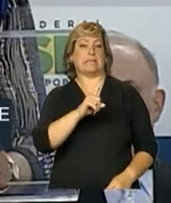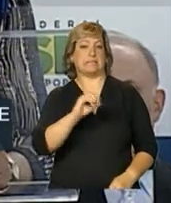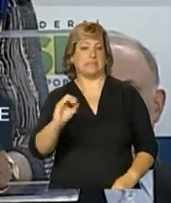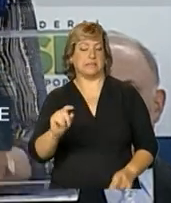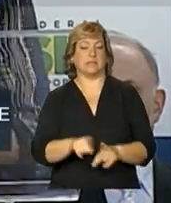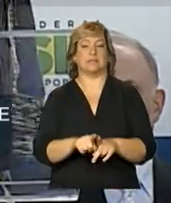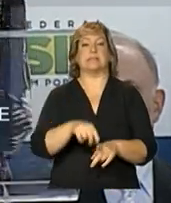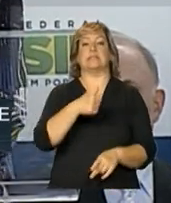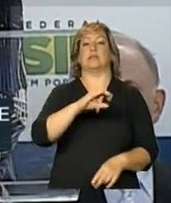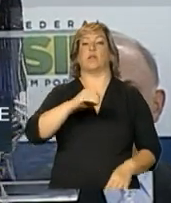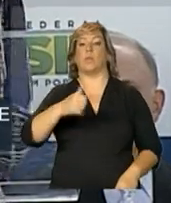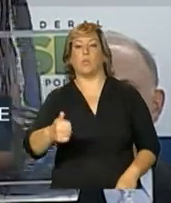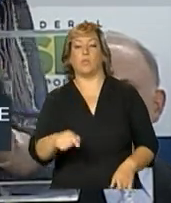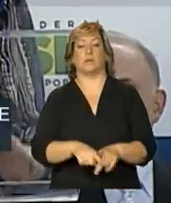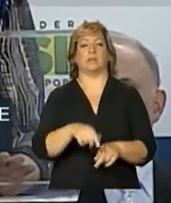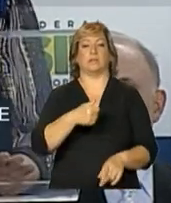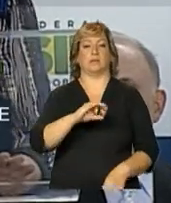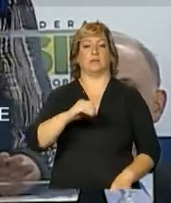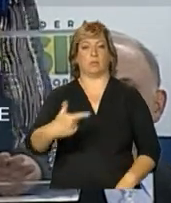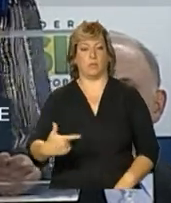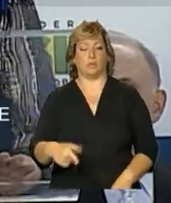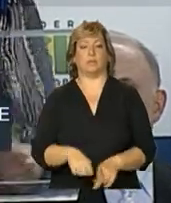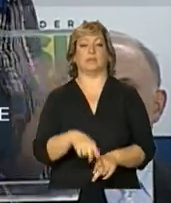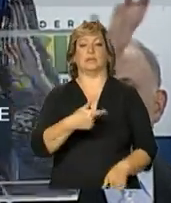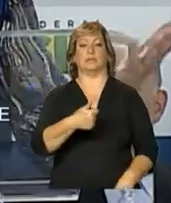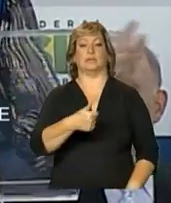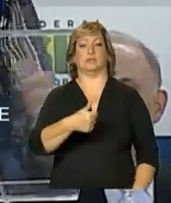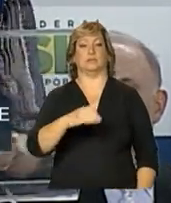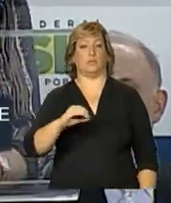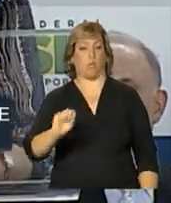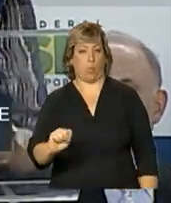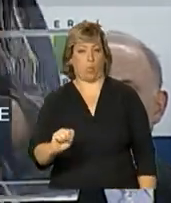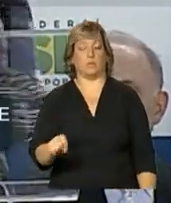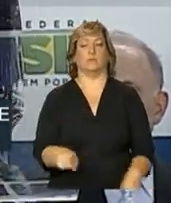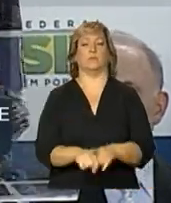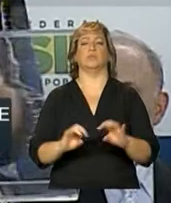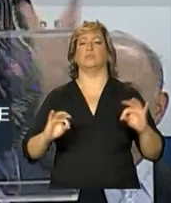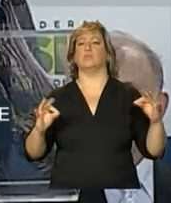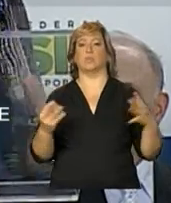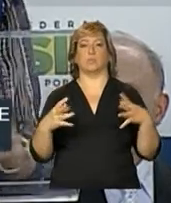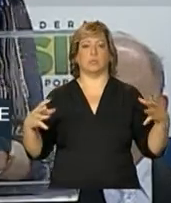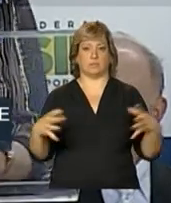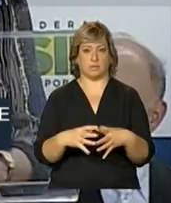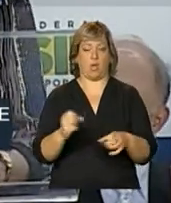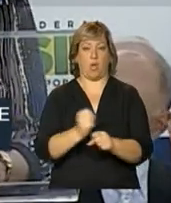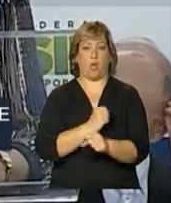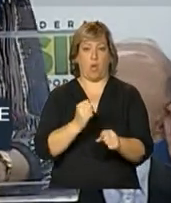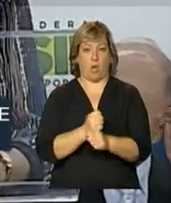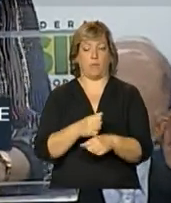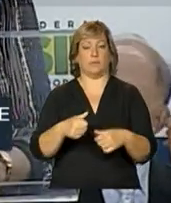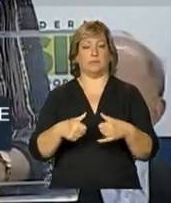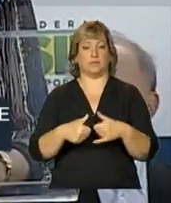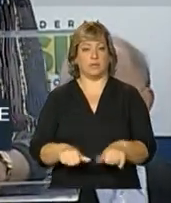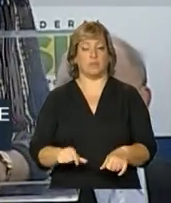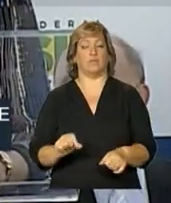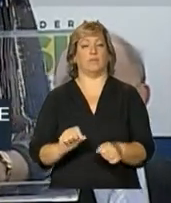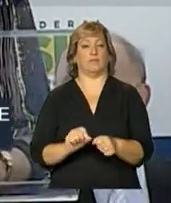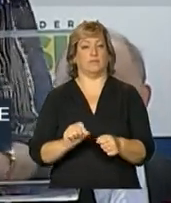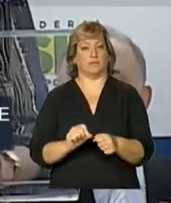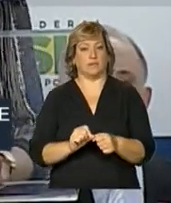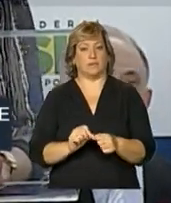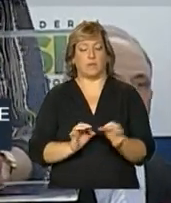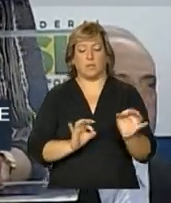101 102 o 108t Grand enfim em todas as obras que estão sendo